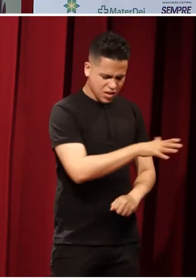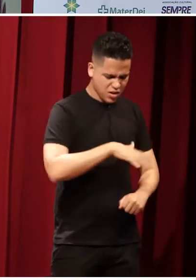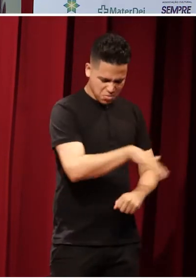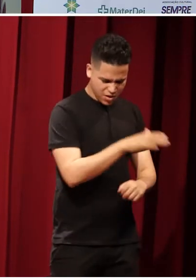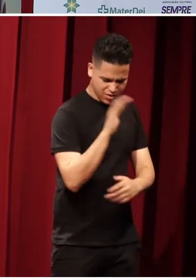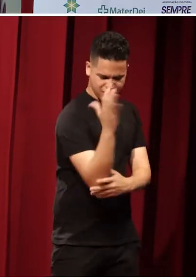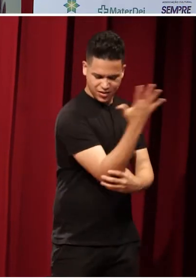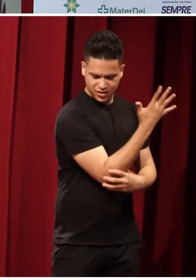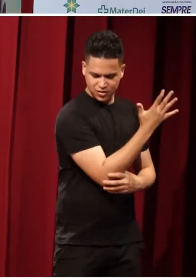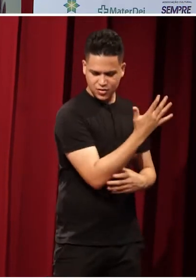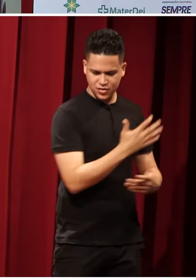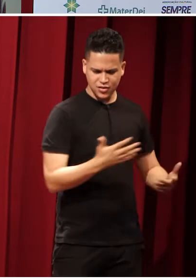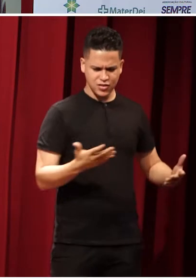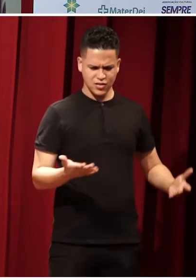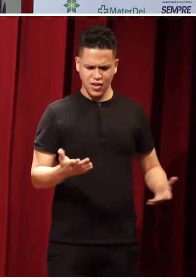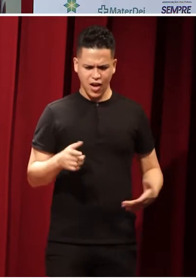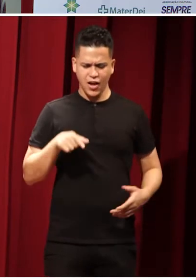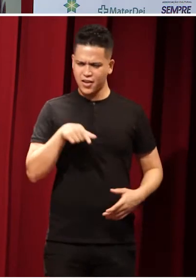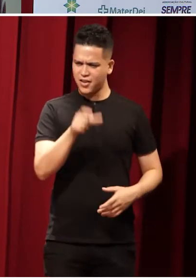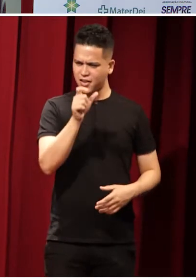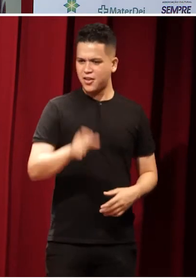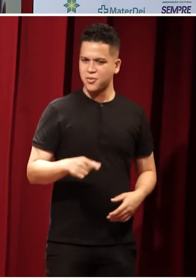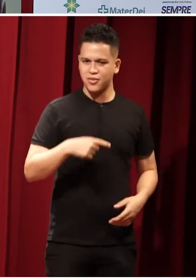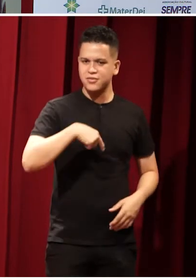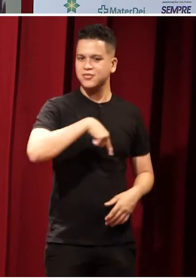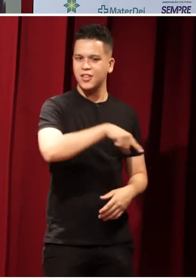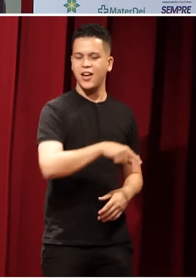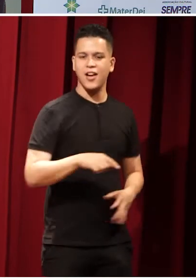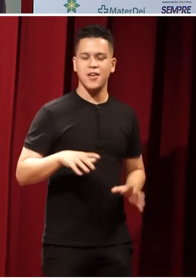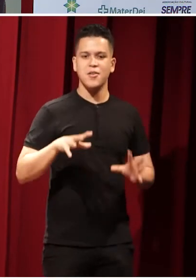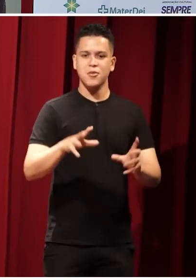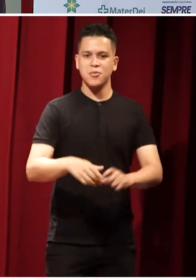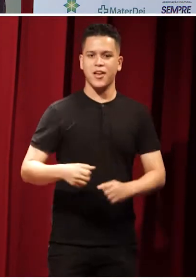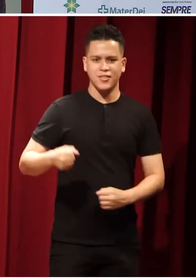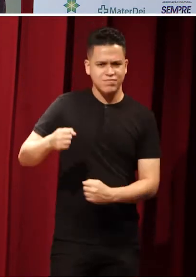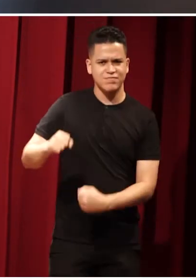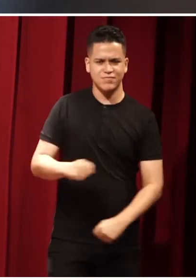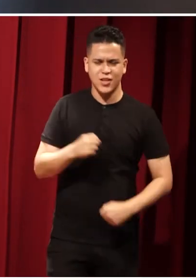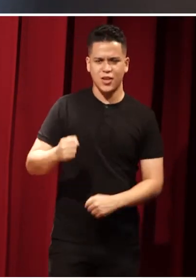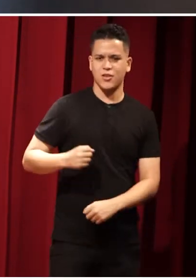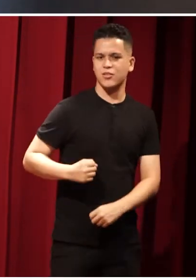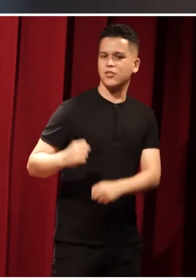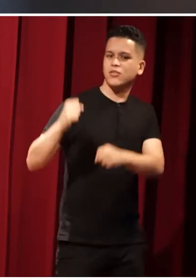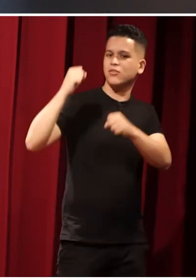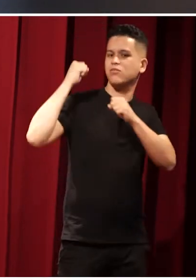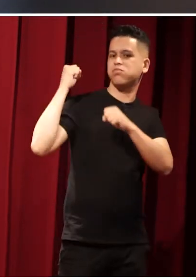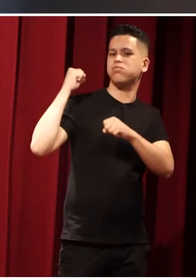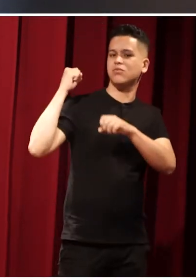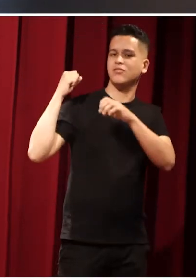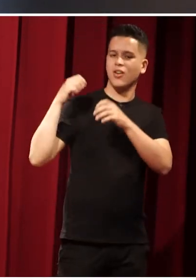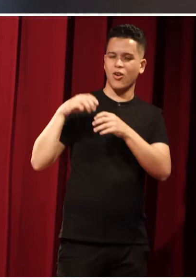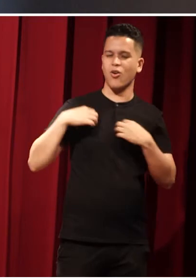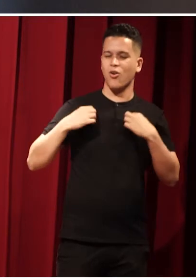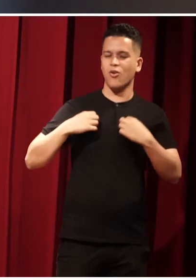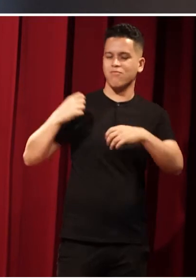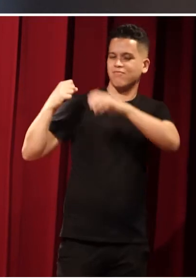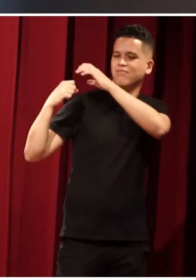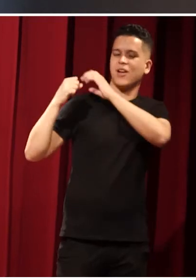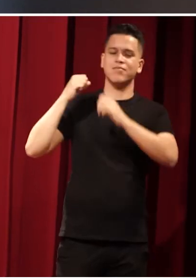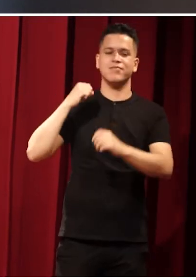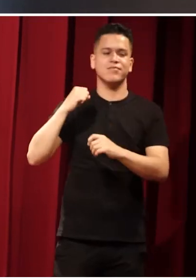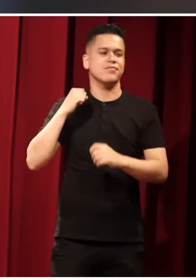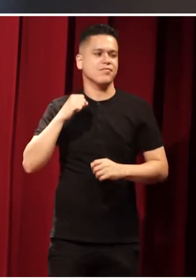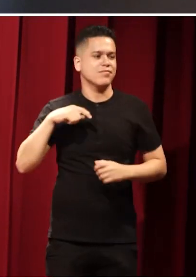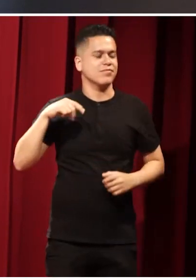vai, pega o seu cabo de vassoura com a trouxinha e tal, Um homem vai observa pra floresta, atentamente.